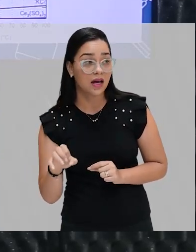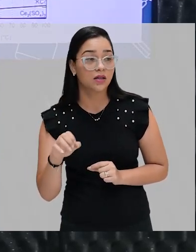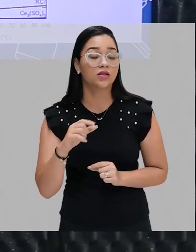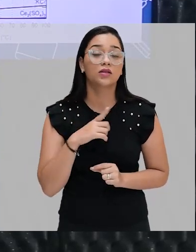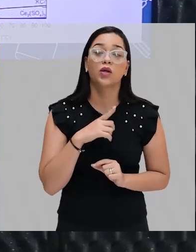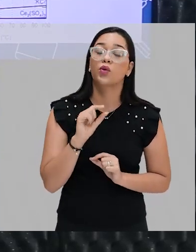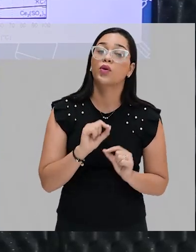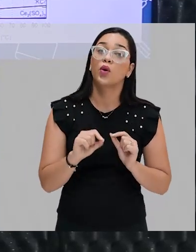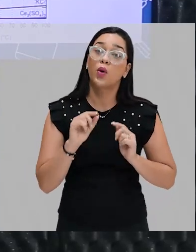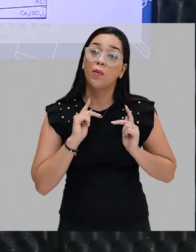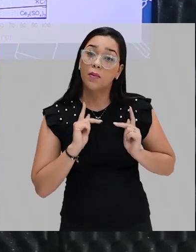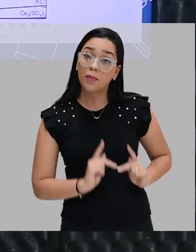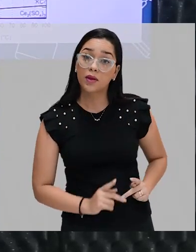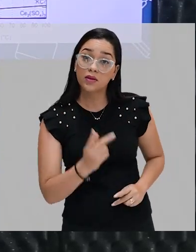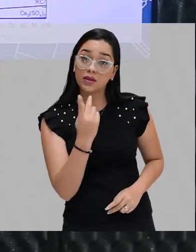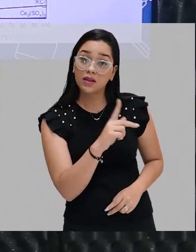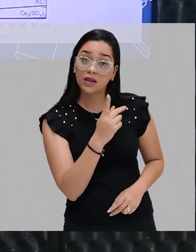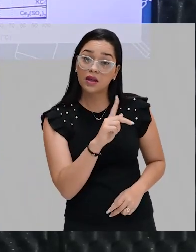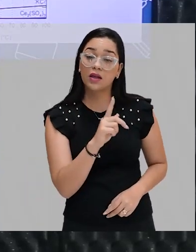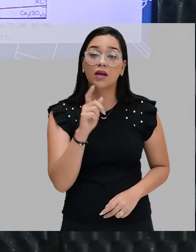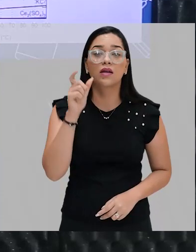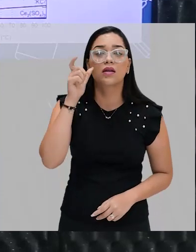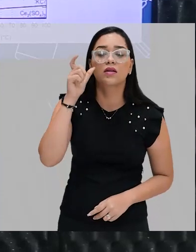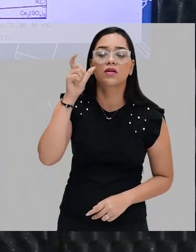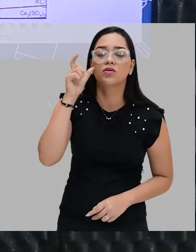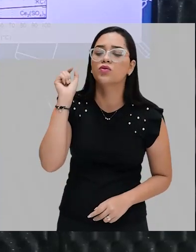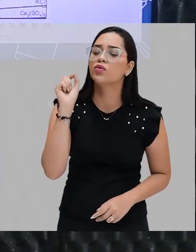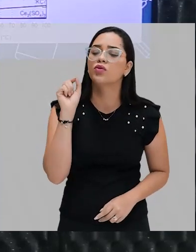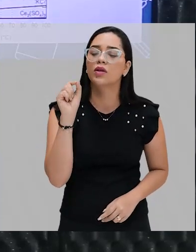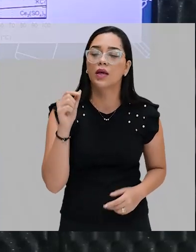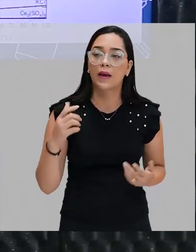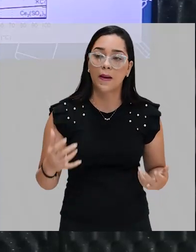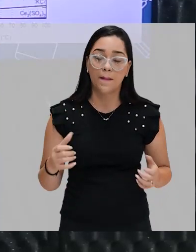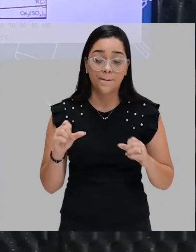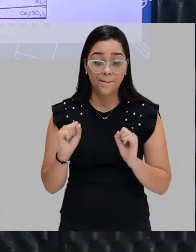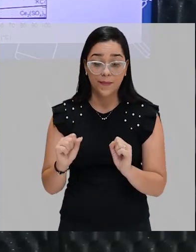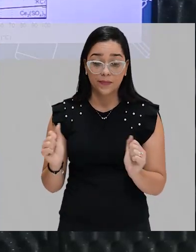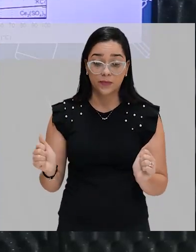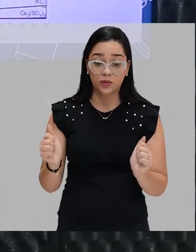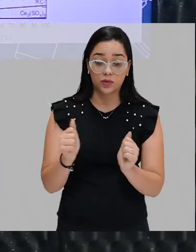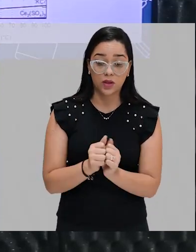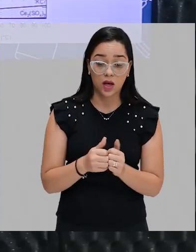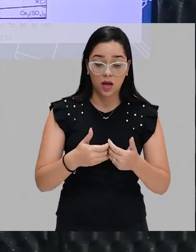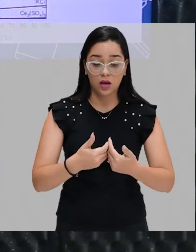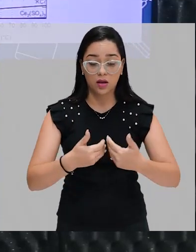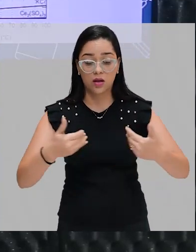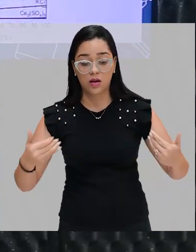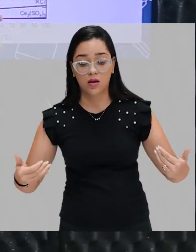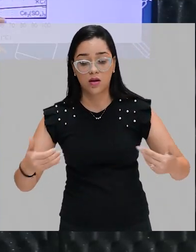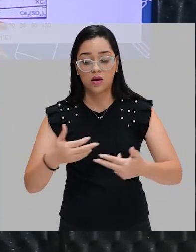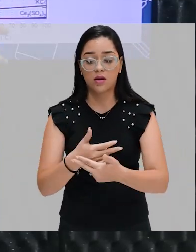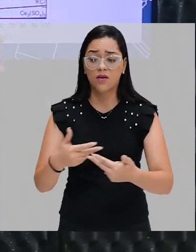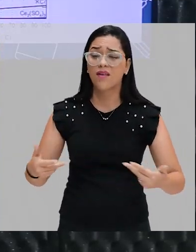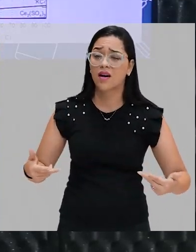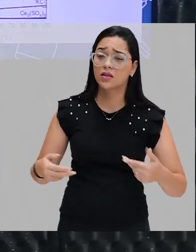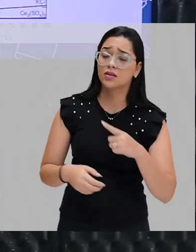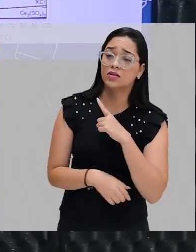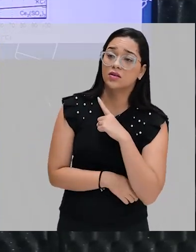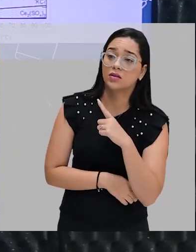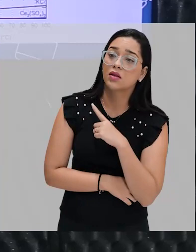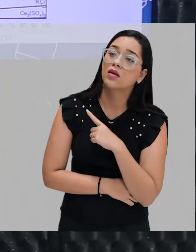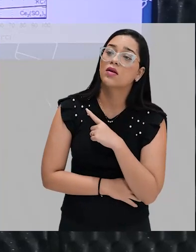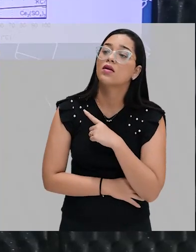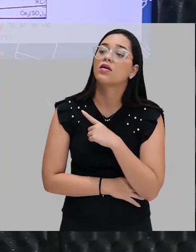o comportamento. E interessante que nós podemos, né, juntar, aglutinar, comparar diversas substâncias, como